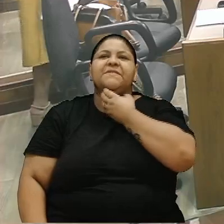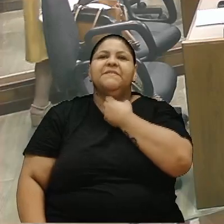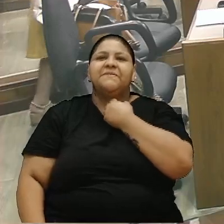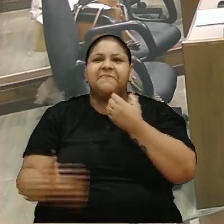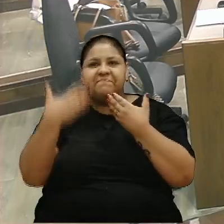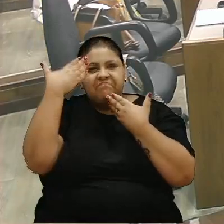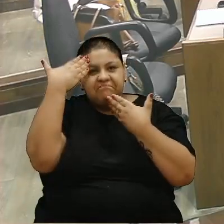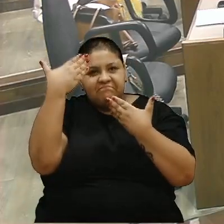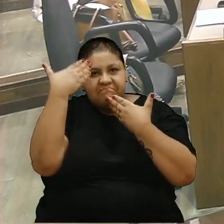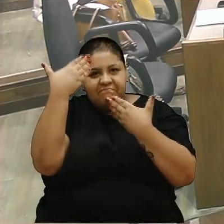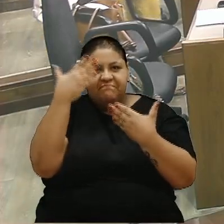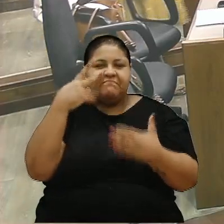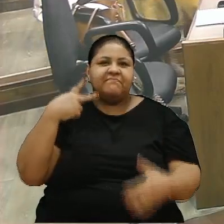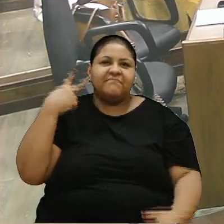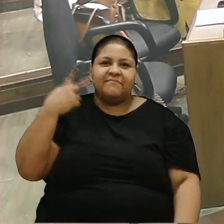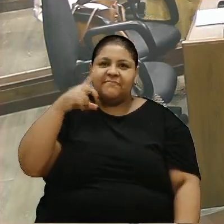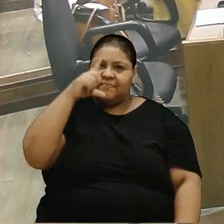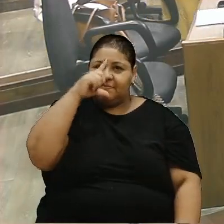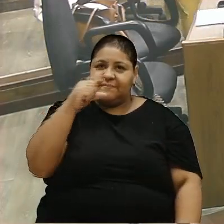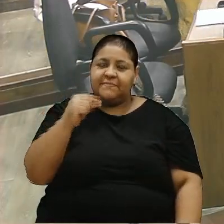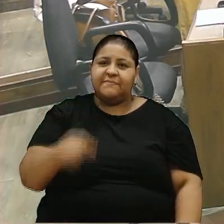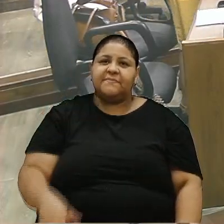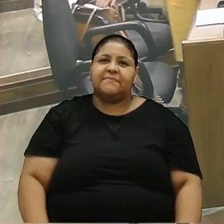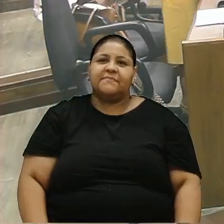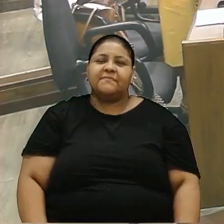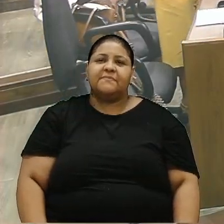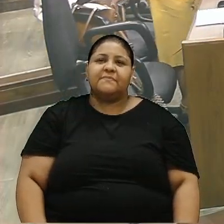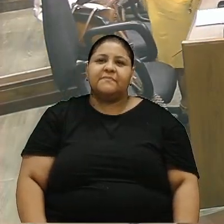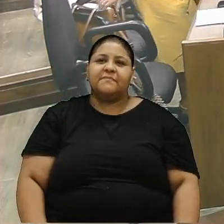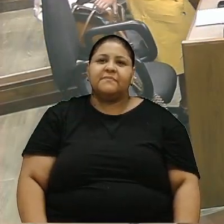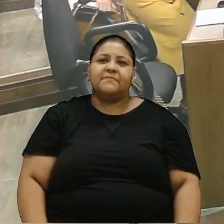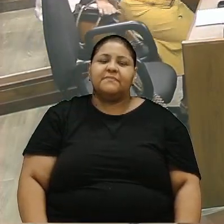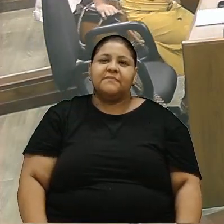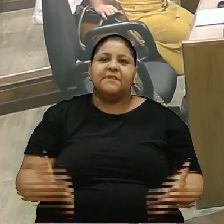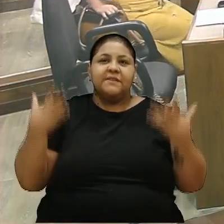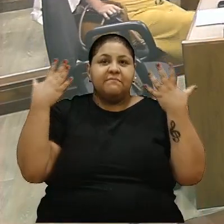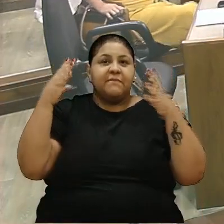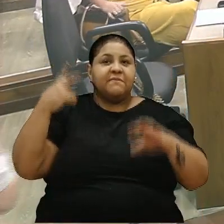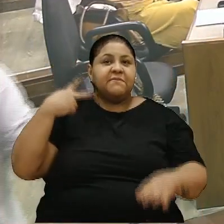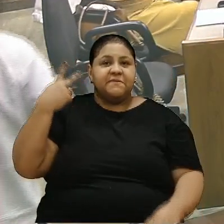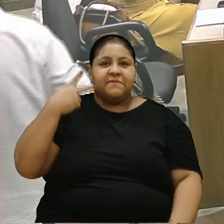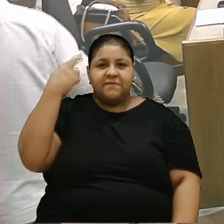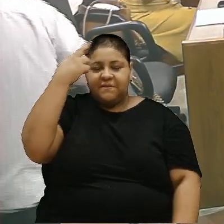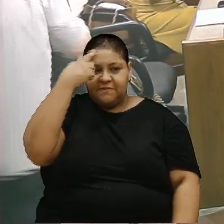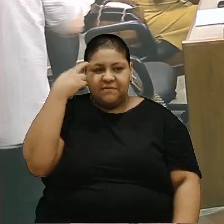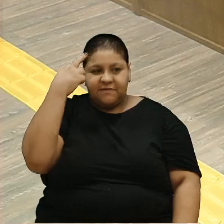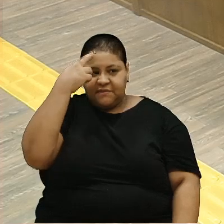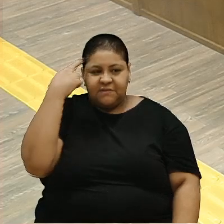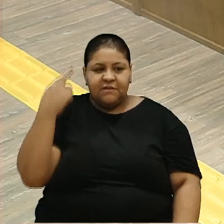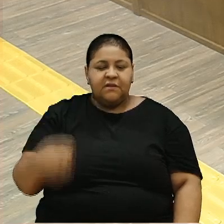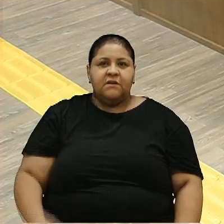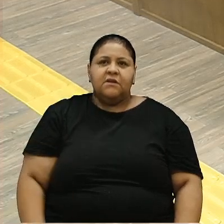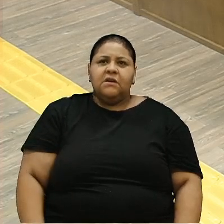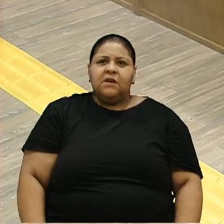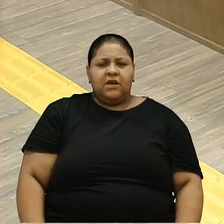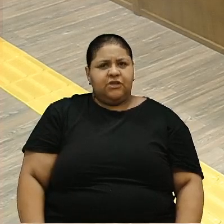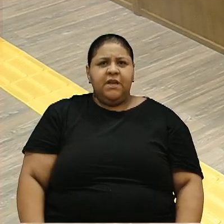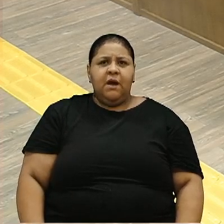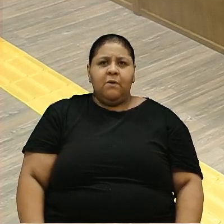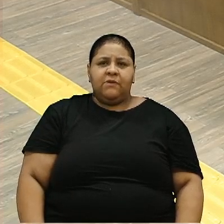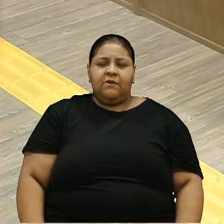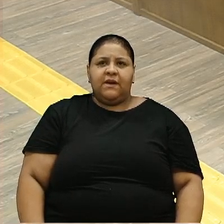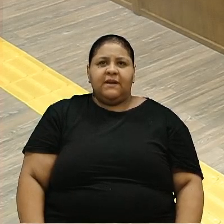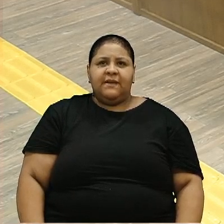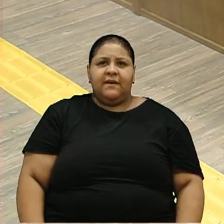Obrigado, vereador Sandro Fantinel. Parabéns, vereador Rafael Bueno. Aguardamos o evento aí no Cristo Redentor,